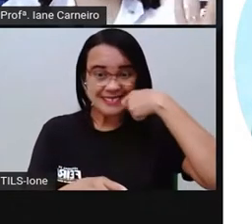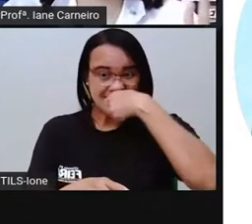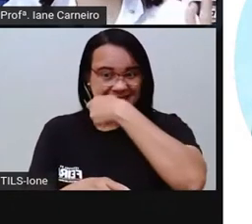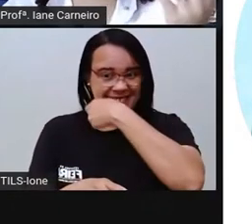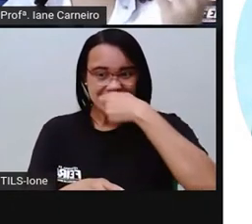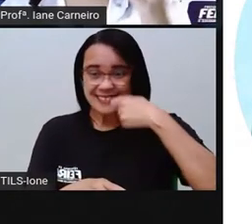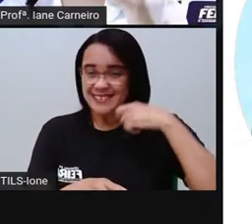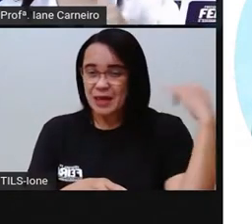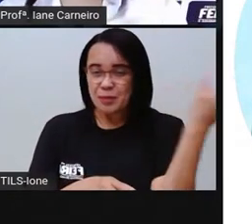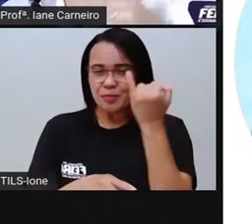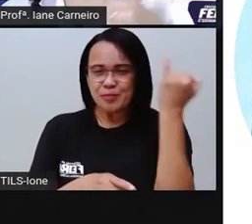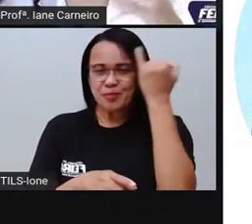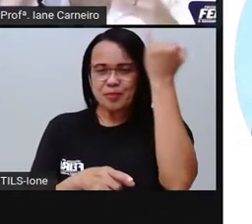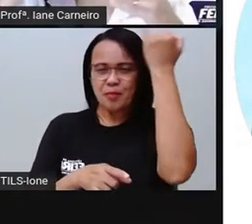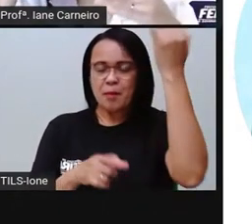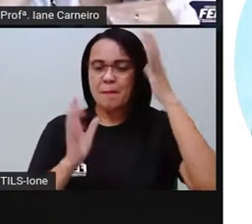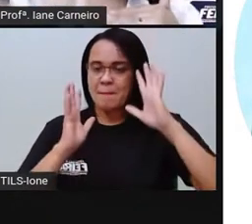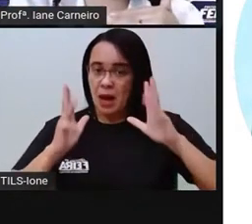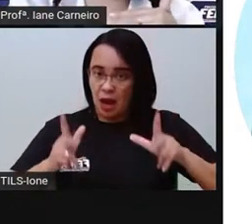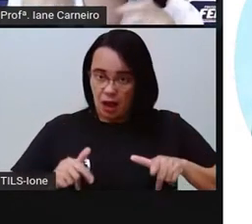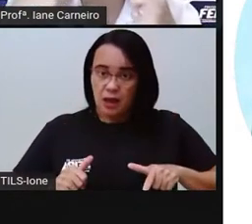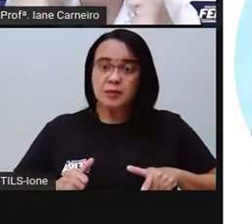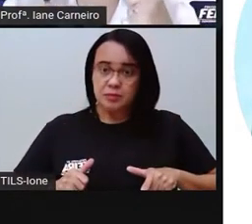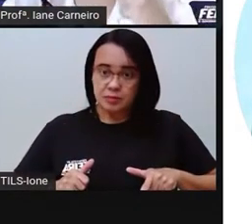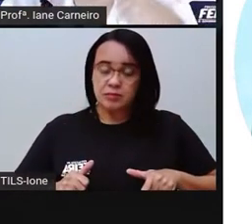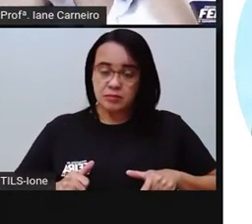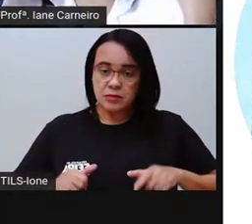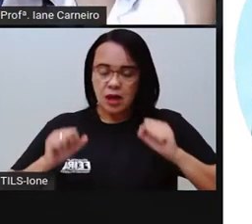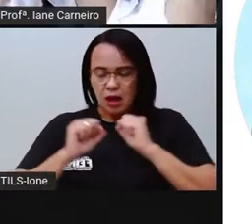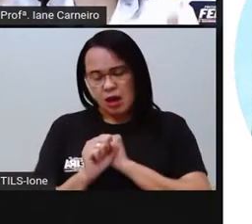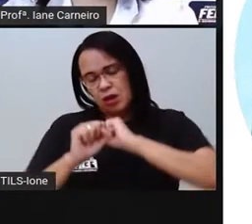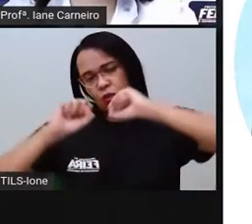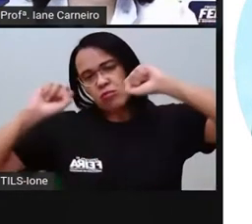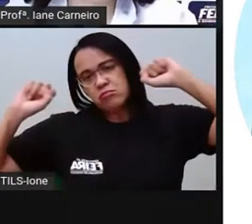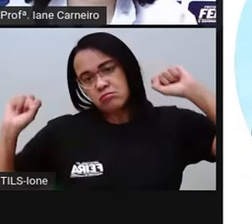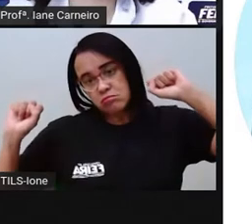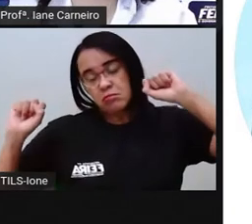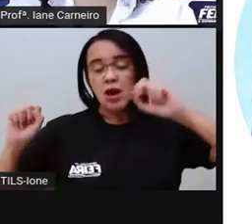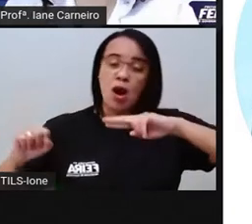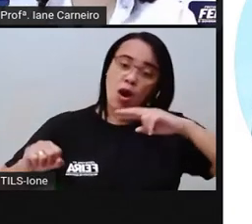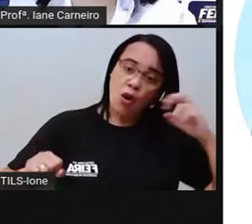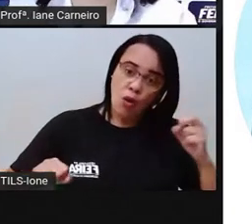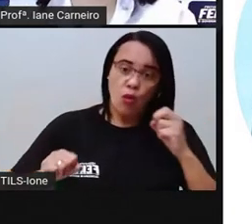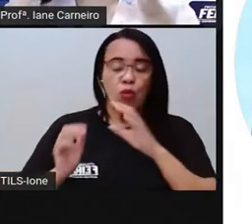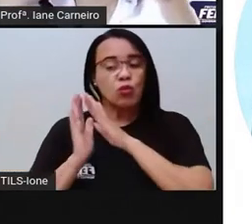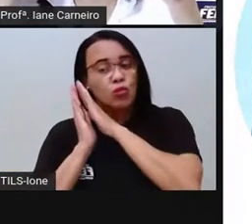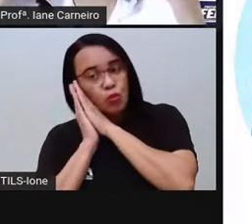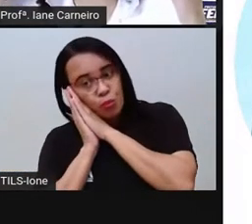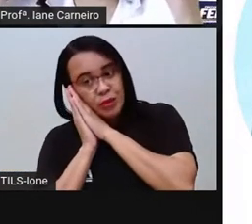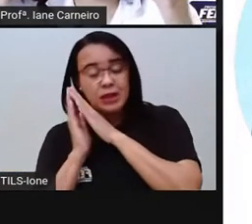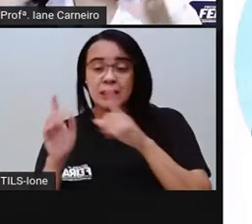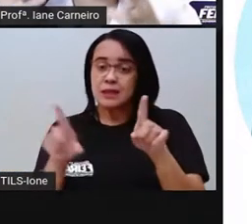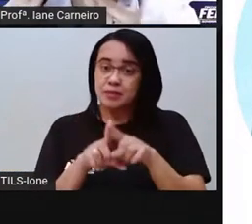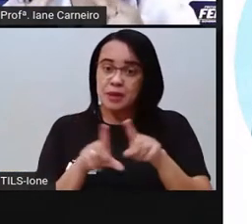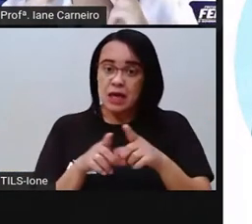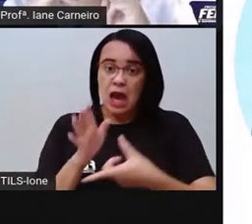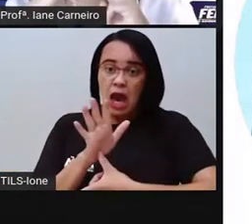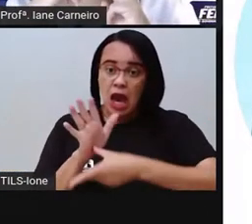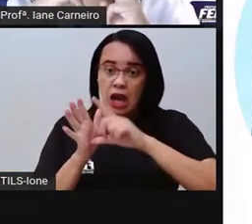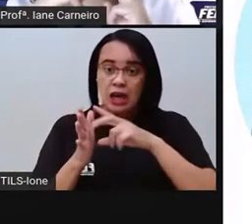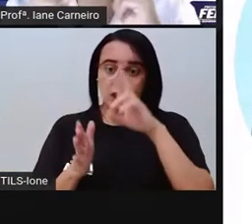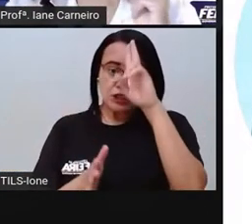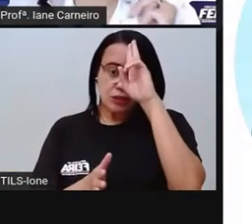dormir, né, e ao acordar, antes de dormir, escovar os dentes, depois de se alimentar, também escovar o dente. Então, ao